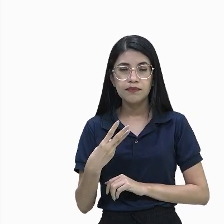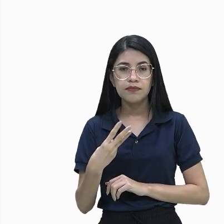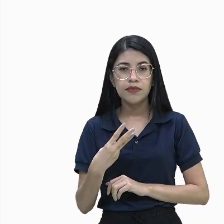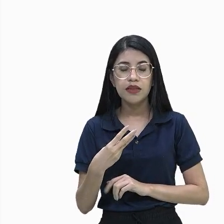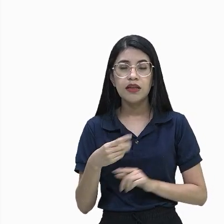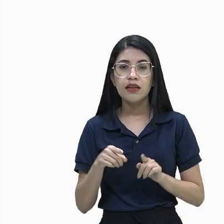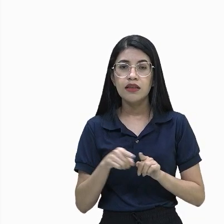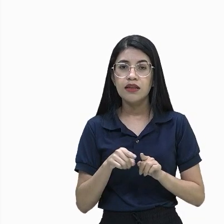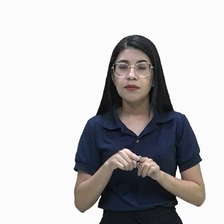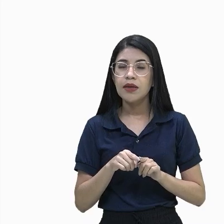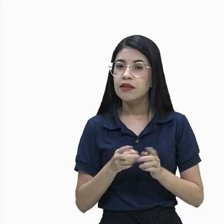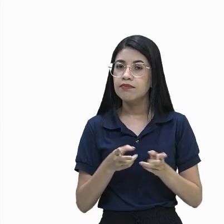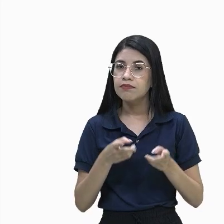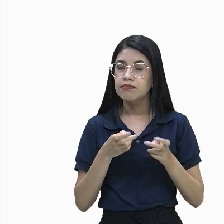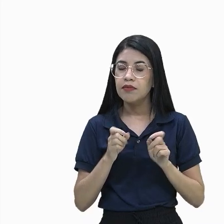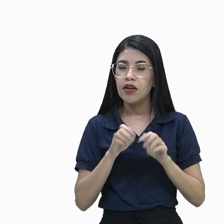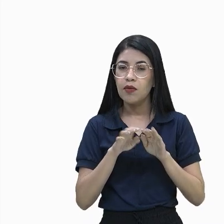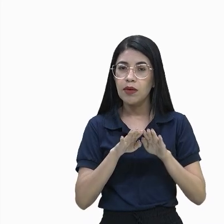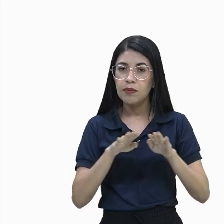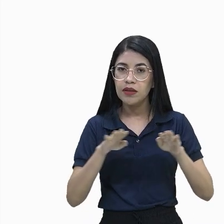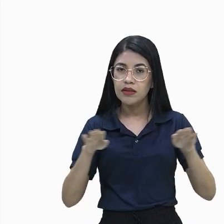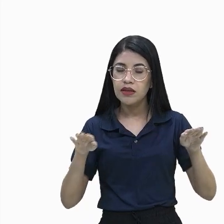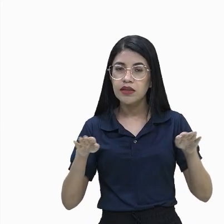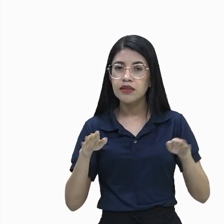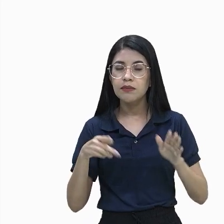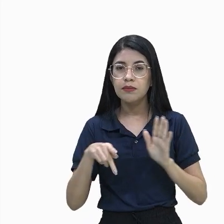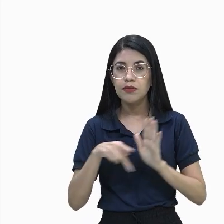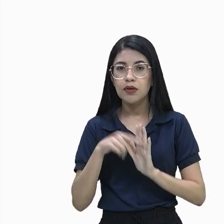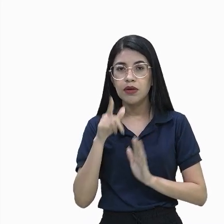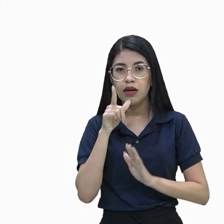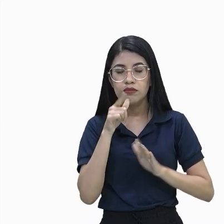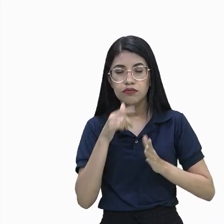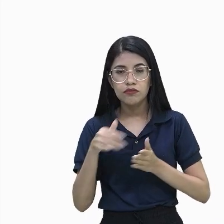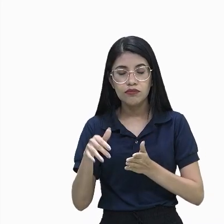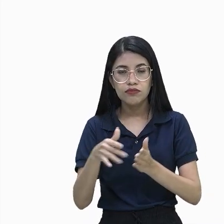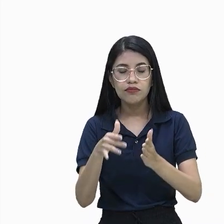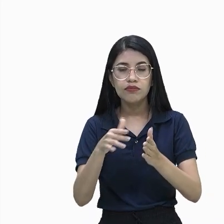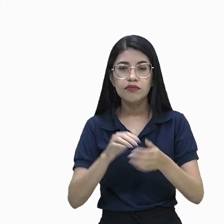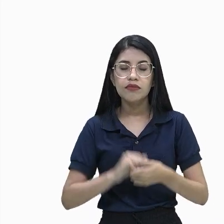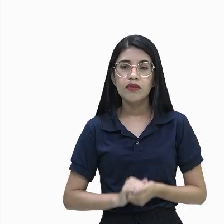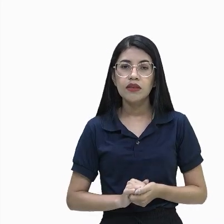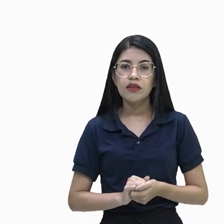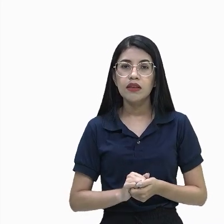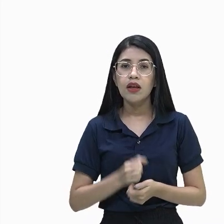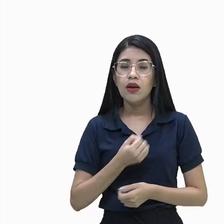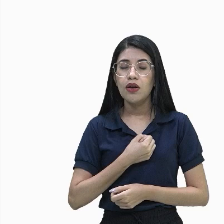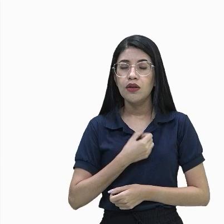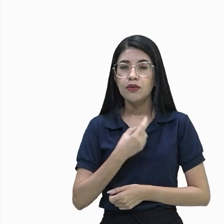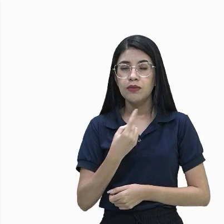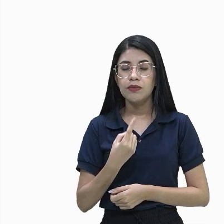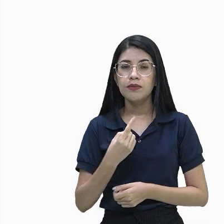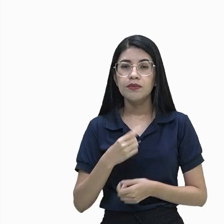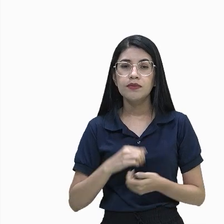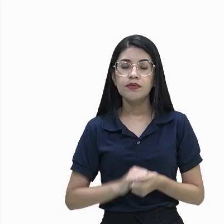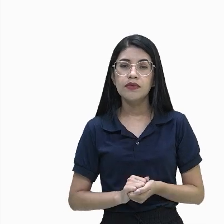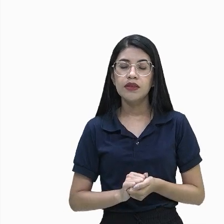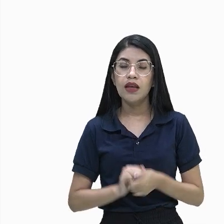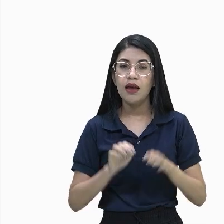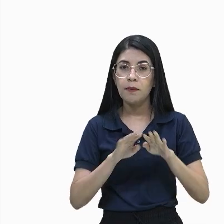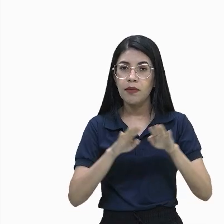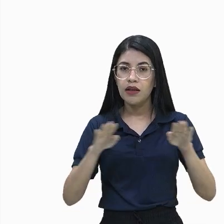acaba analisando aí que é uma planície do rio Amazonas. O número 1, a planície da